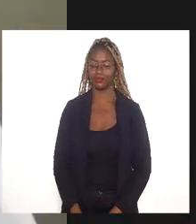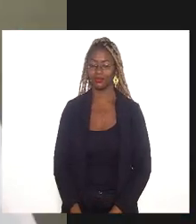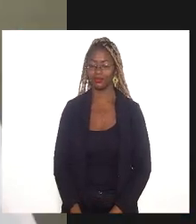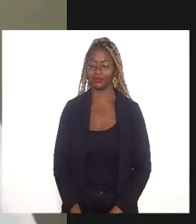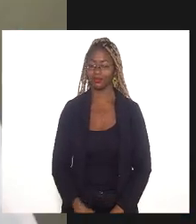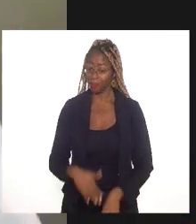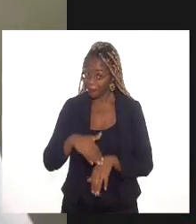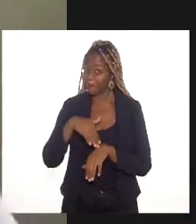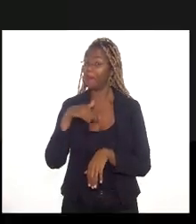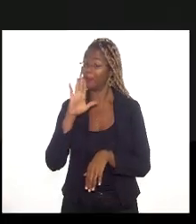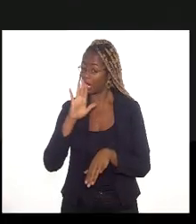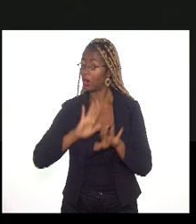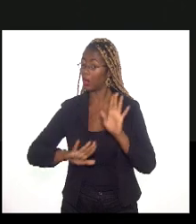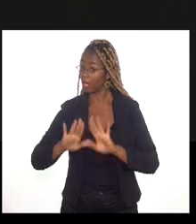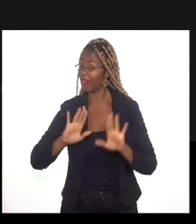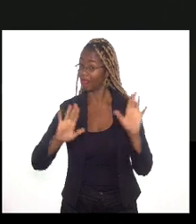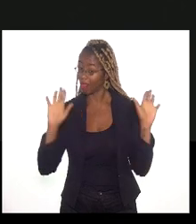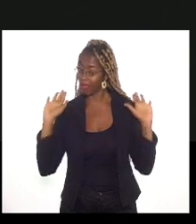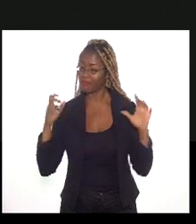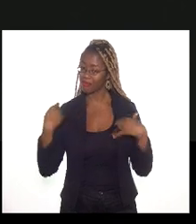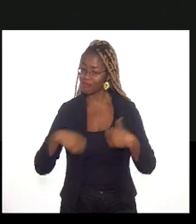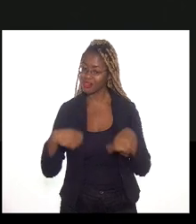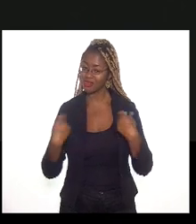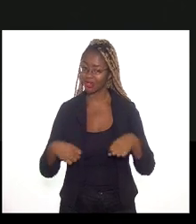Mais cuidado ainda.